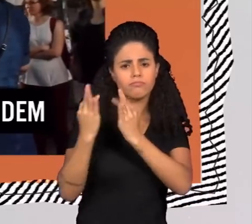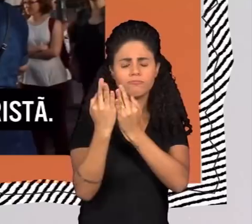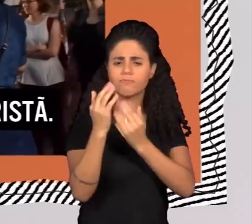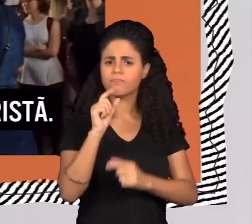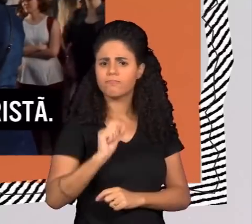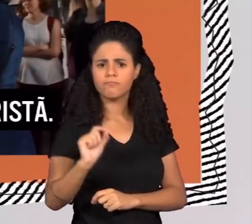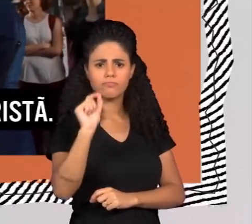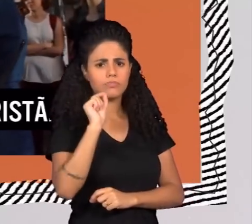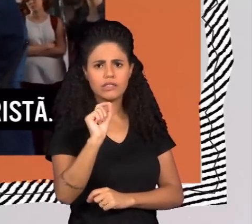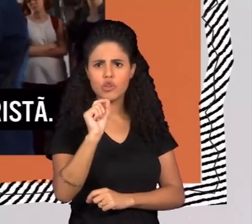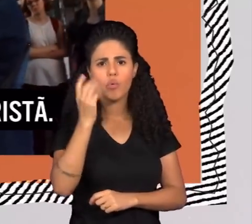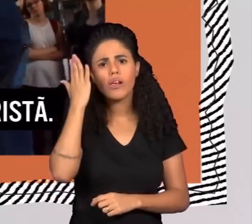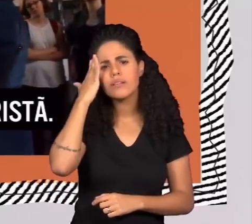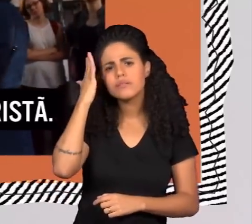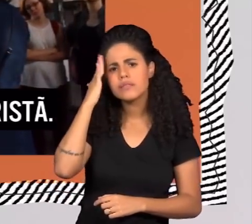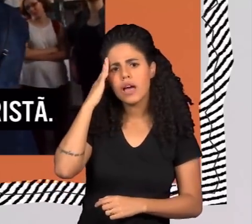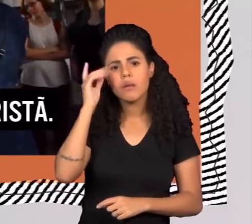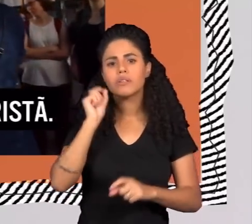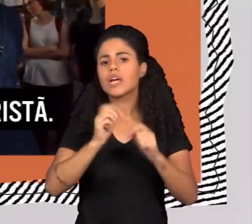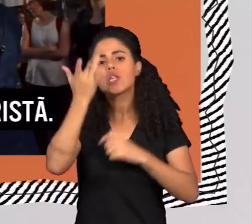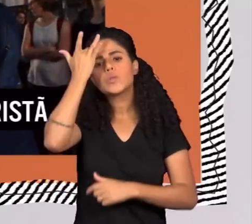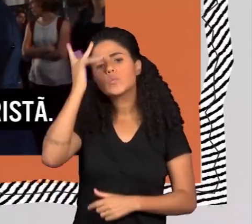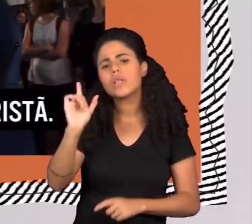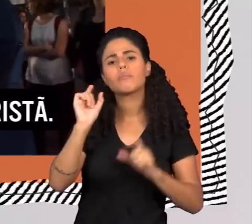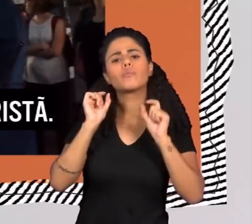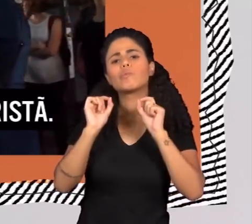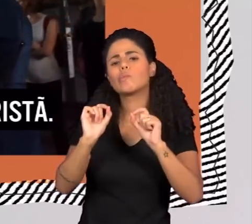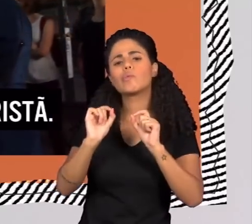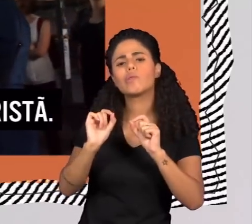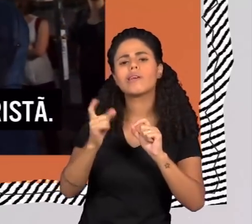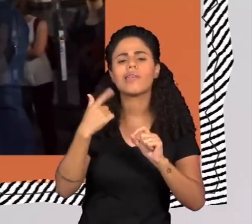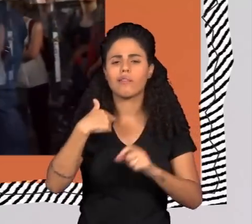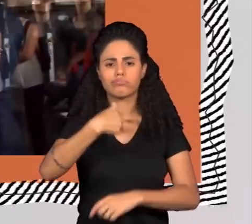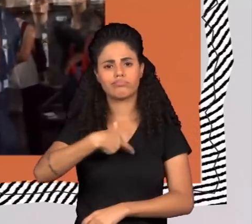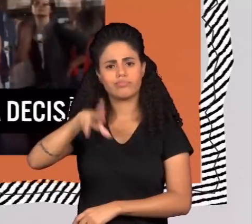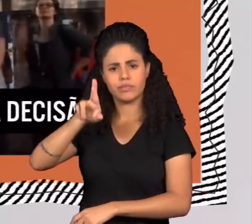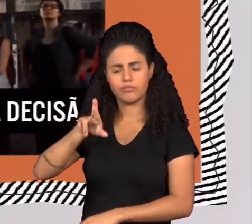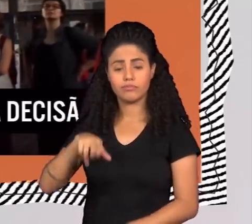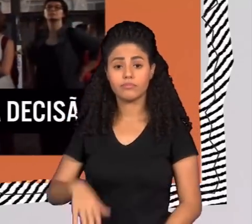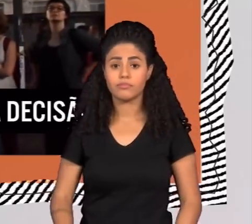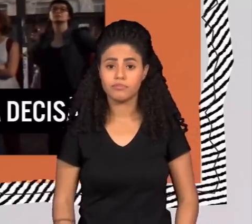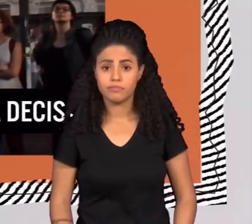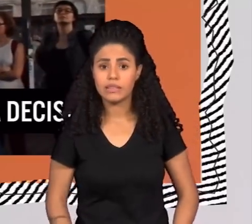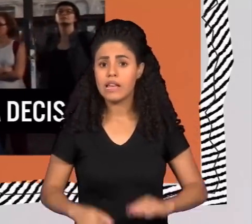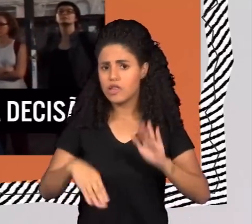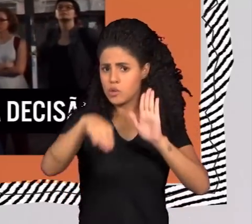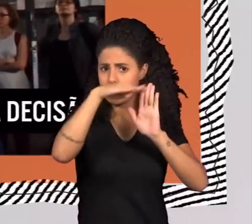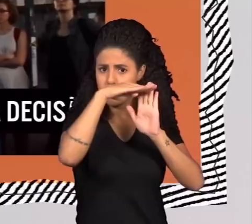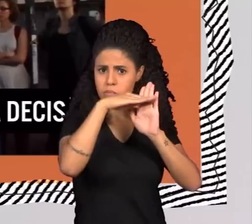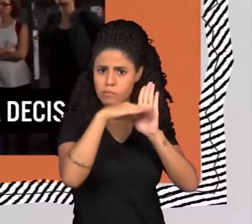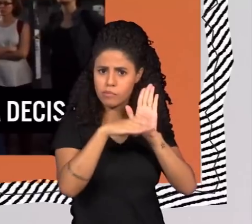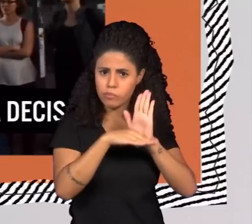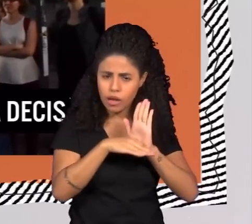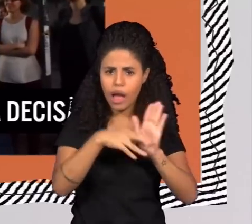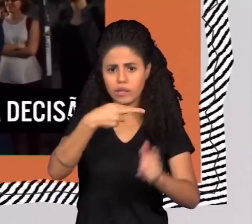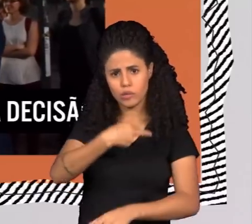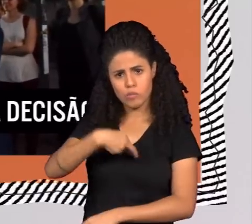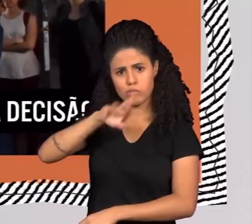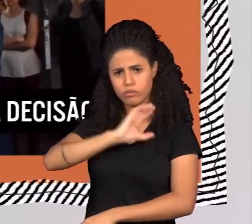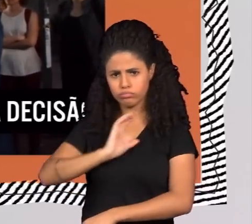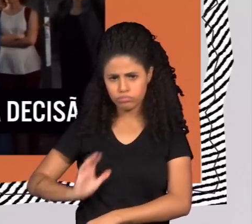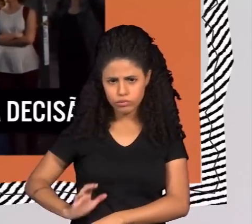respondem àquilo que é a doutrina mais tradicional cristã. Na doutrina cristã,